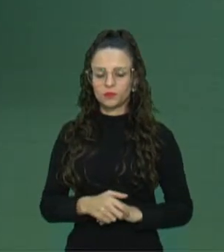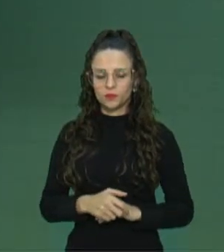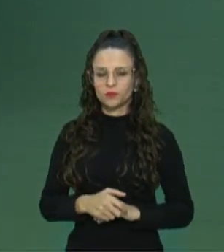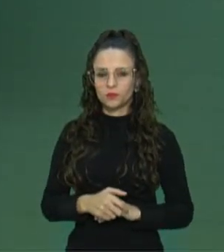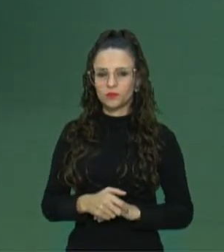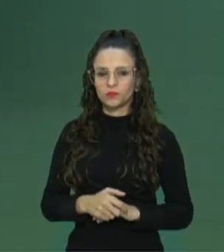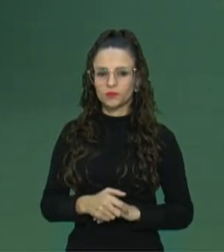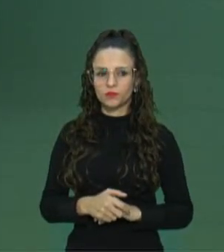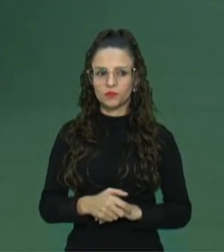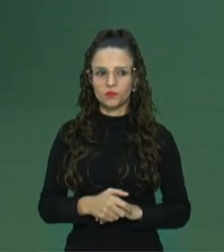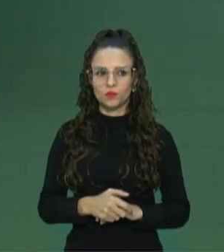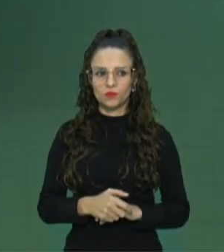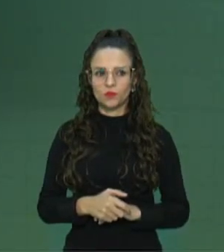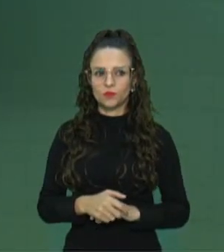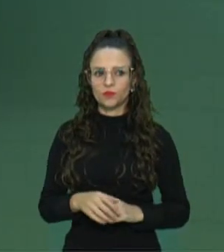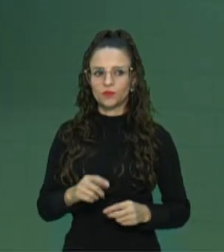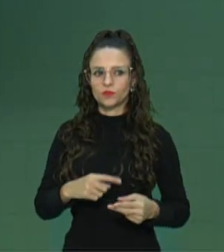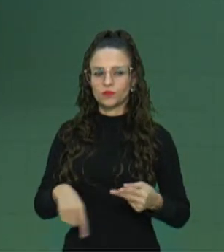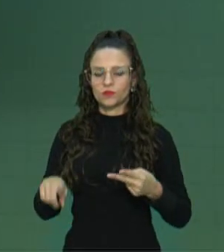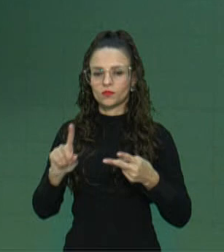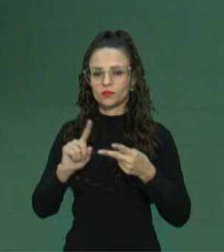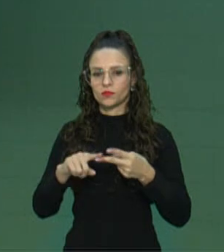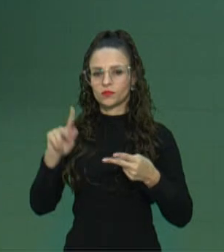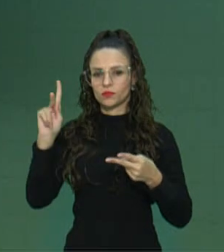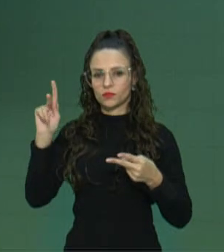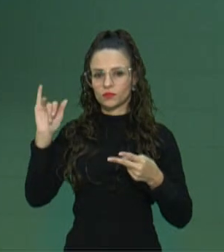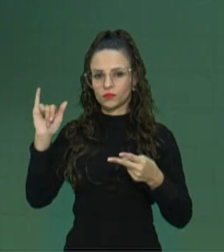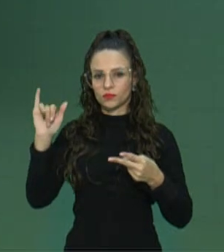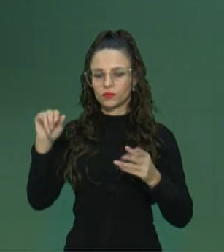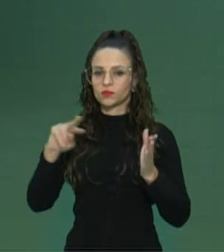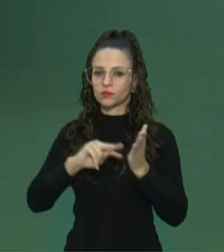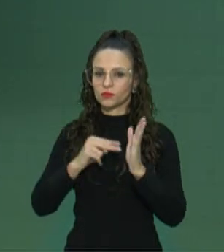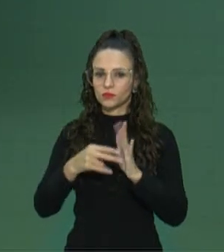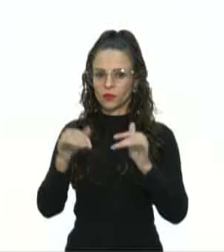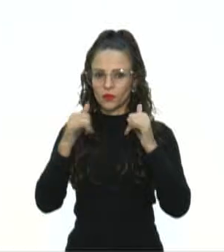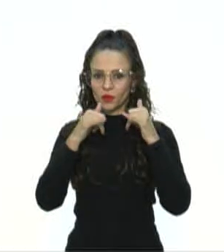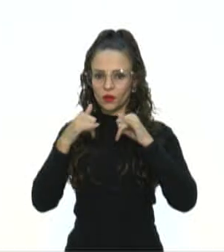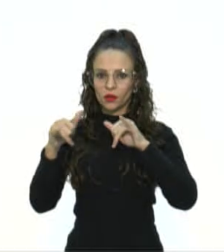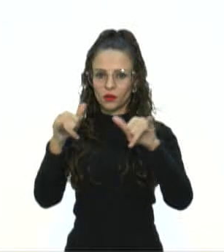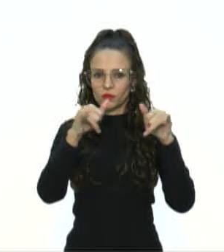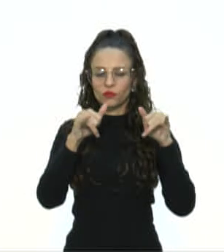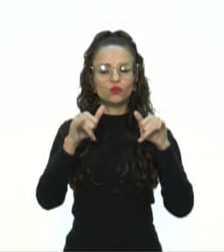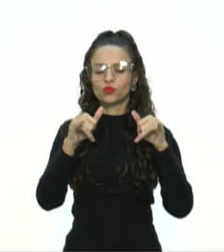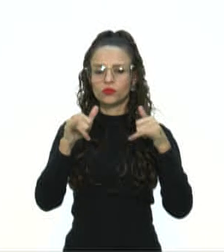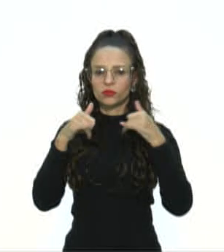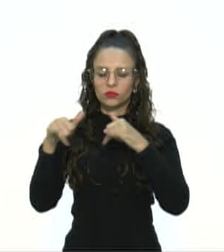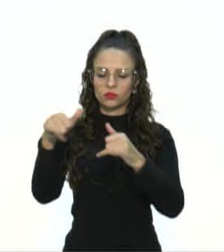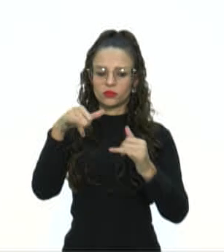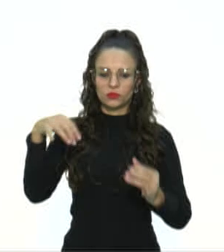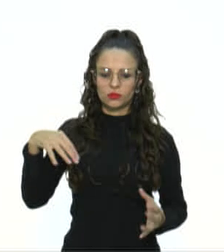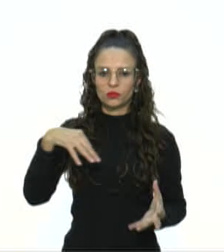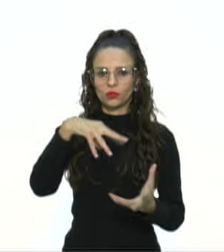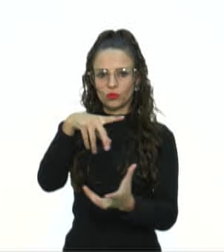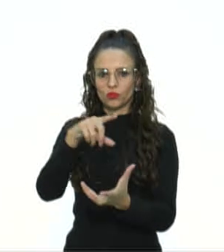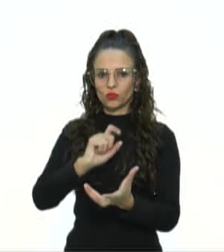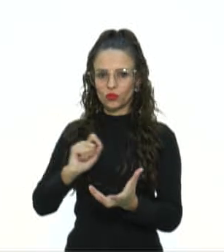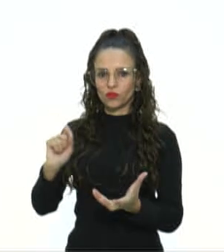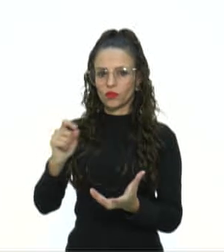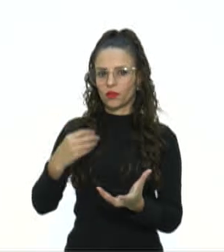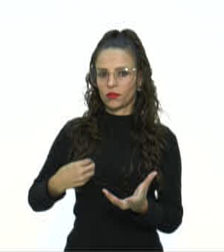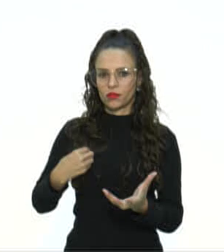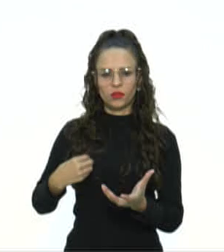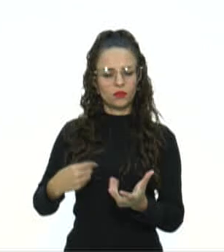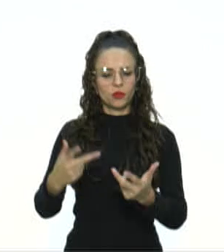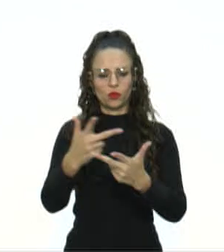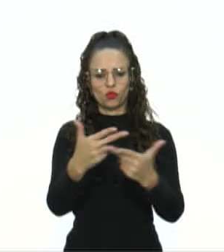adversário, a contra-atacar. O Ki do Aikido significa energia, então essa energia é aquela energia universal existente em todas